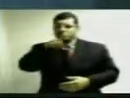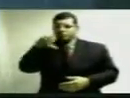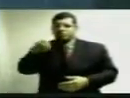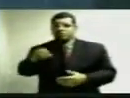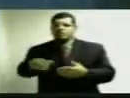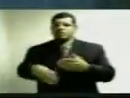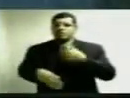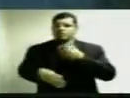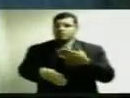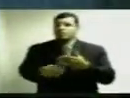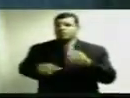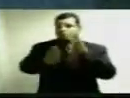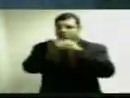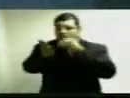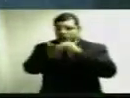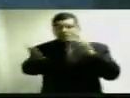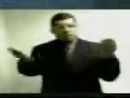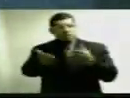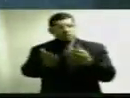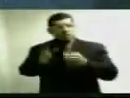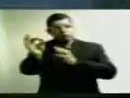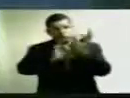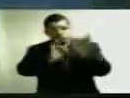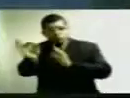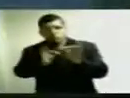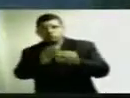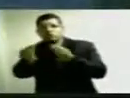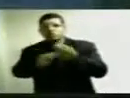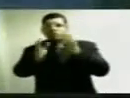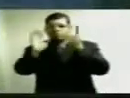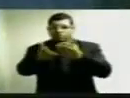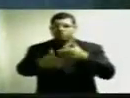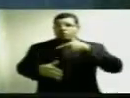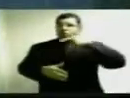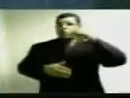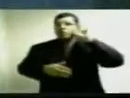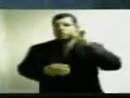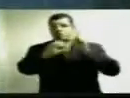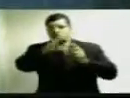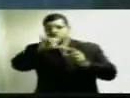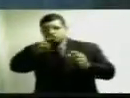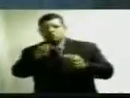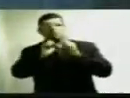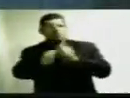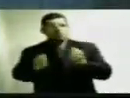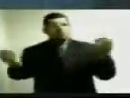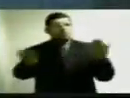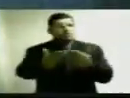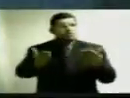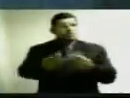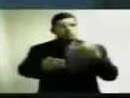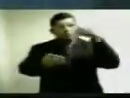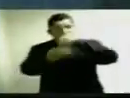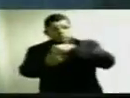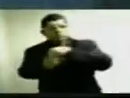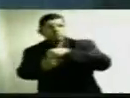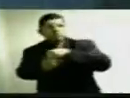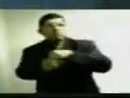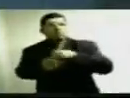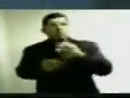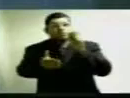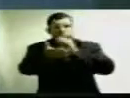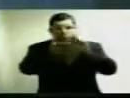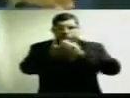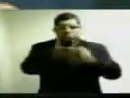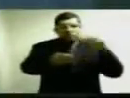assessoria, imprimir agora o projeto como foi aprovado ontem na CCJ. Podemos ainda hoje colher